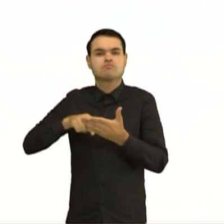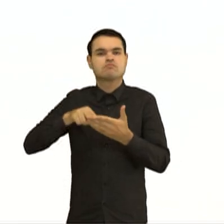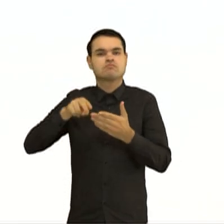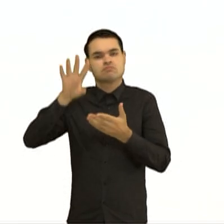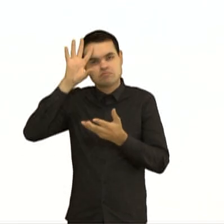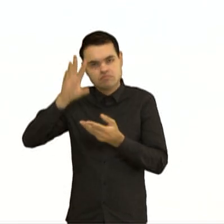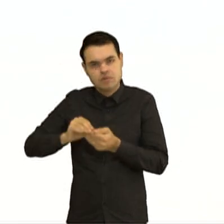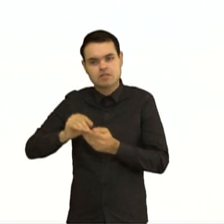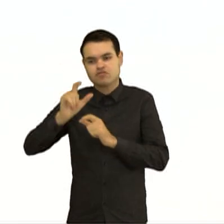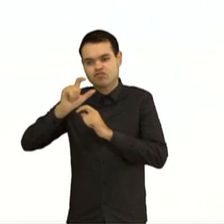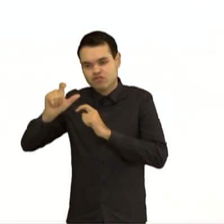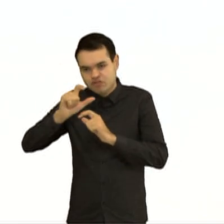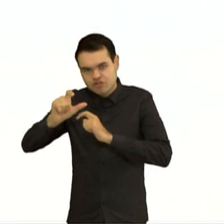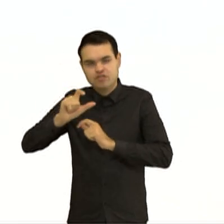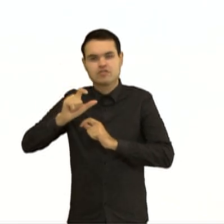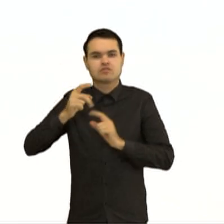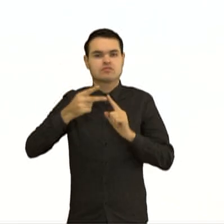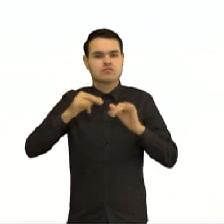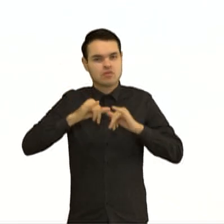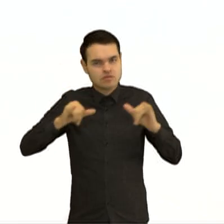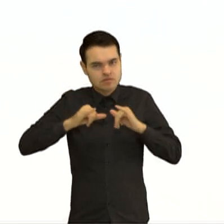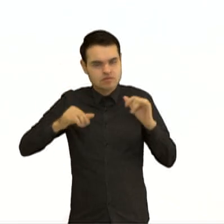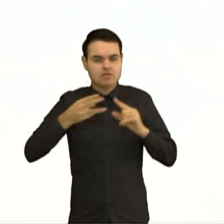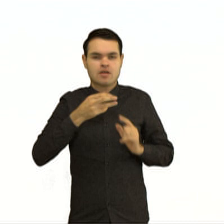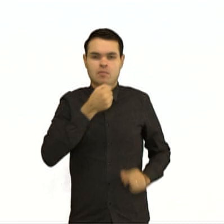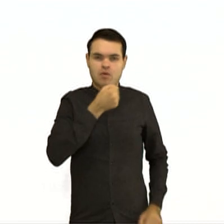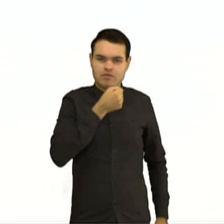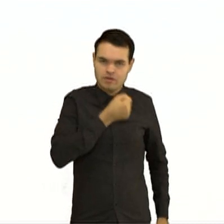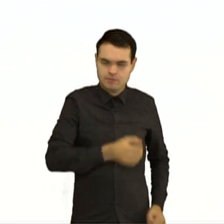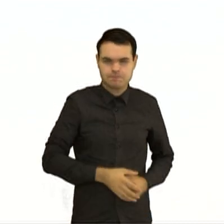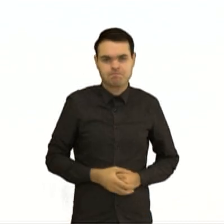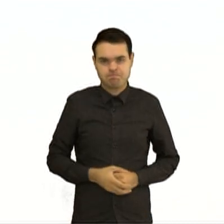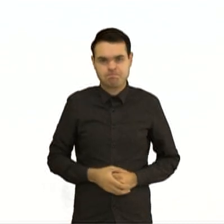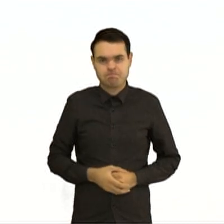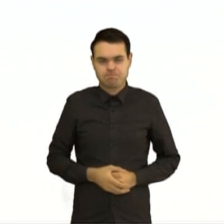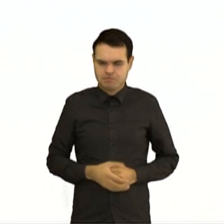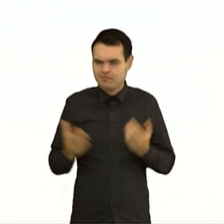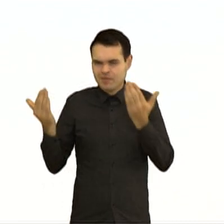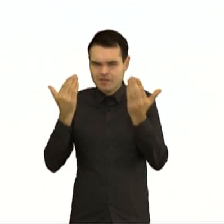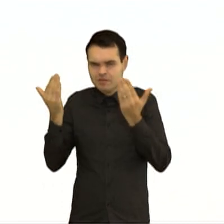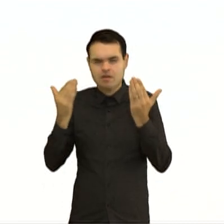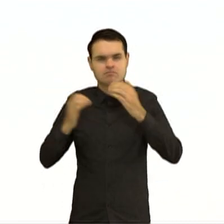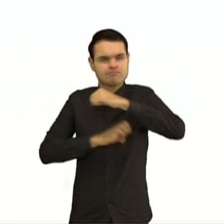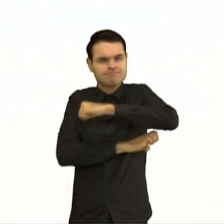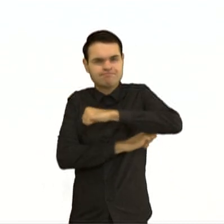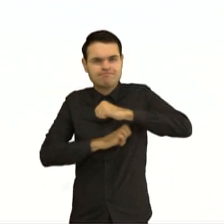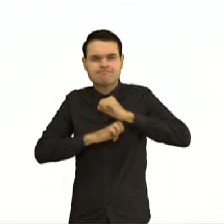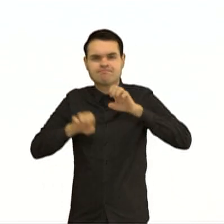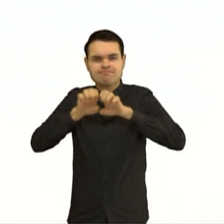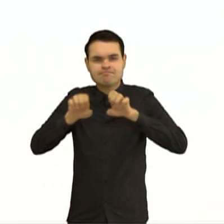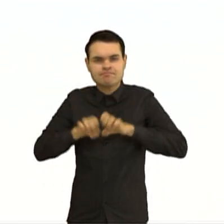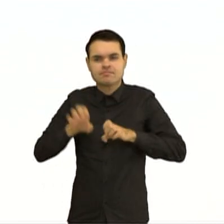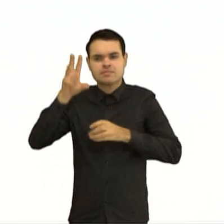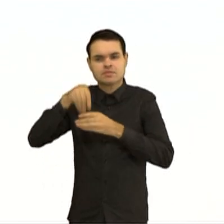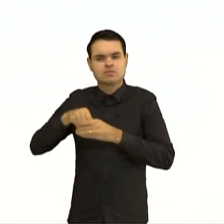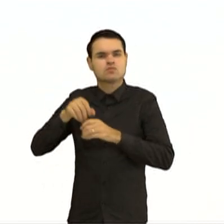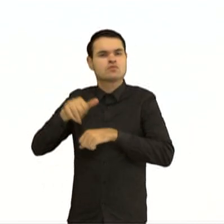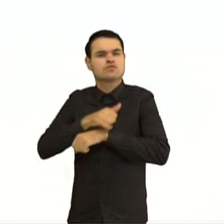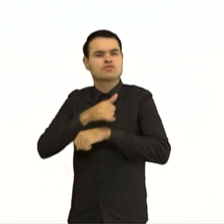tiras, notícias e reportagens. Analisar a estrutura e recursos utilizados nas